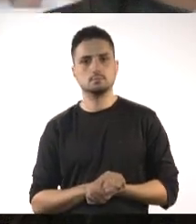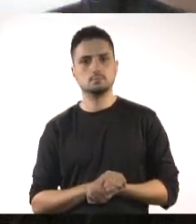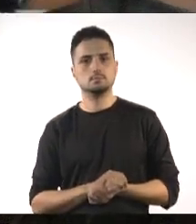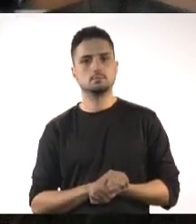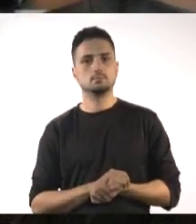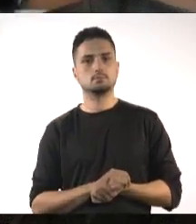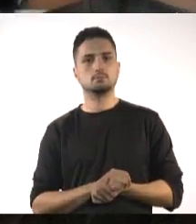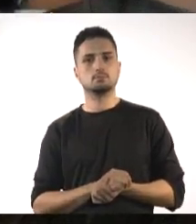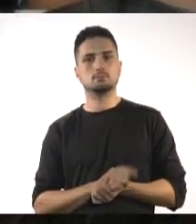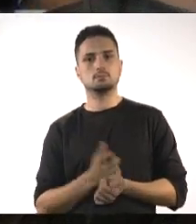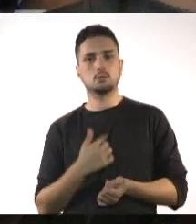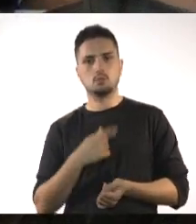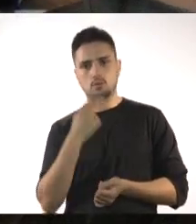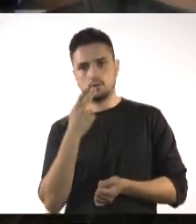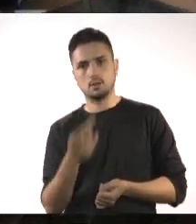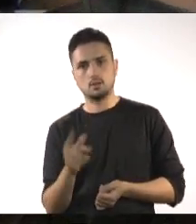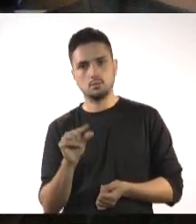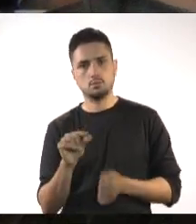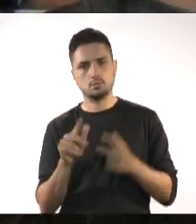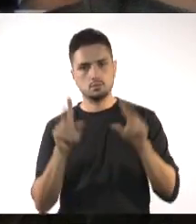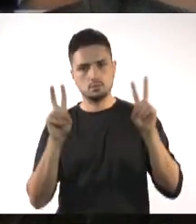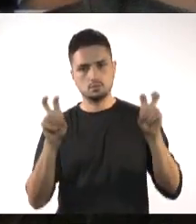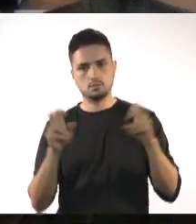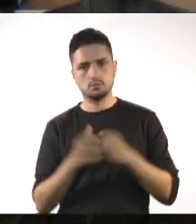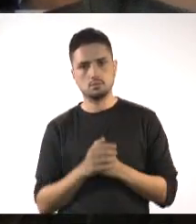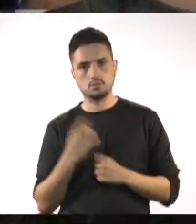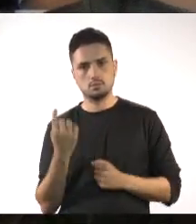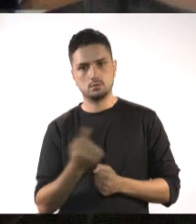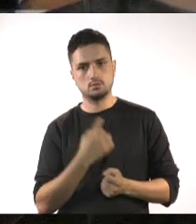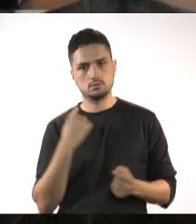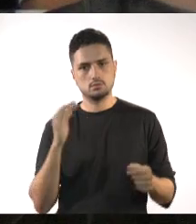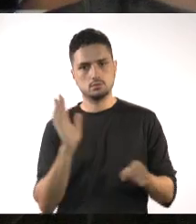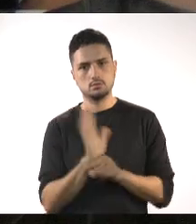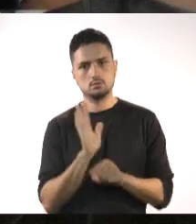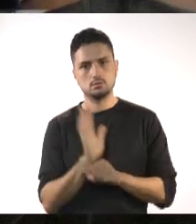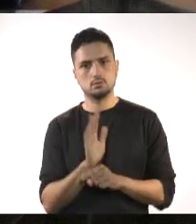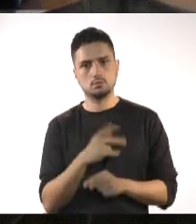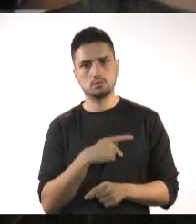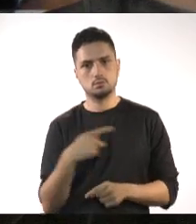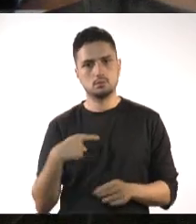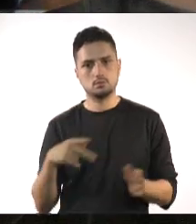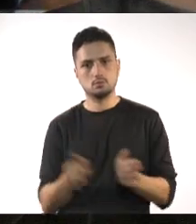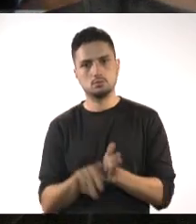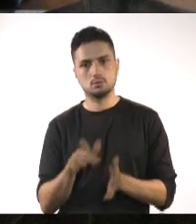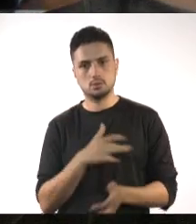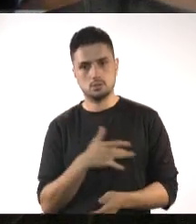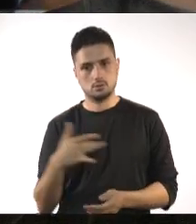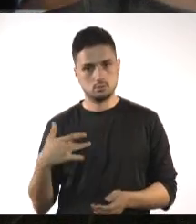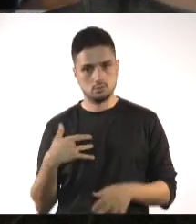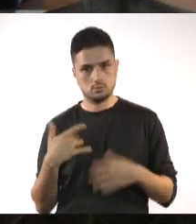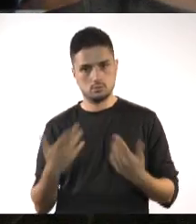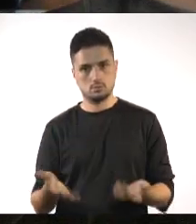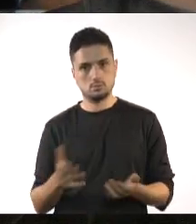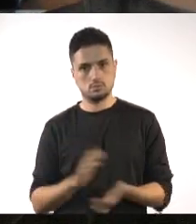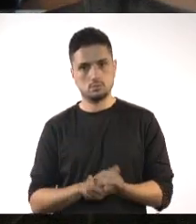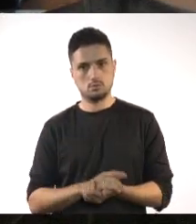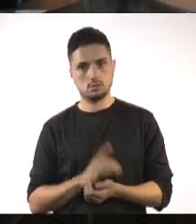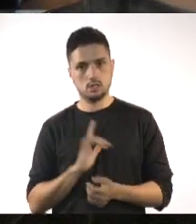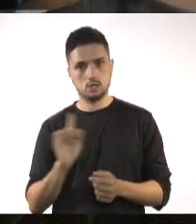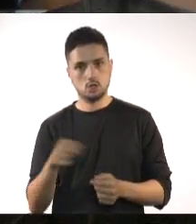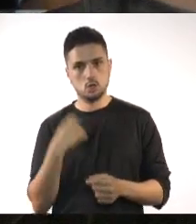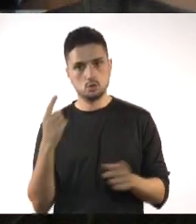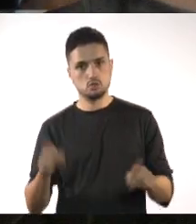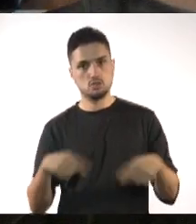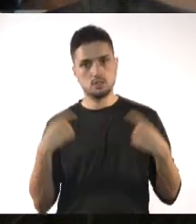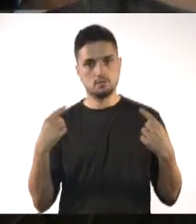E vou falar aqui um pouco da nossa contribuição como pastoral da saúde e nossos